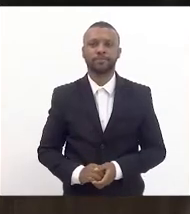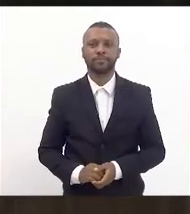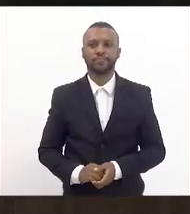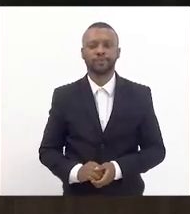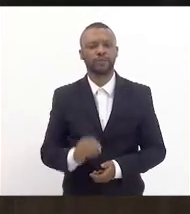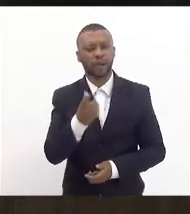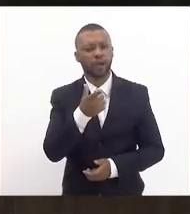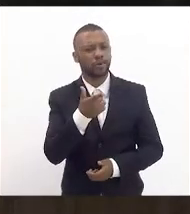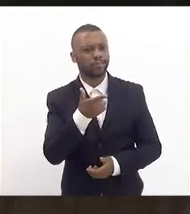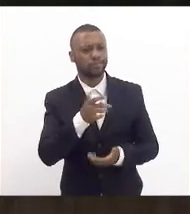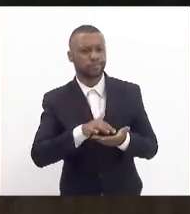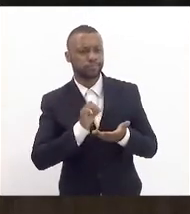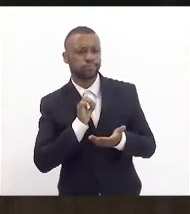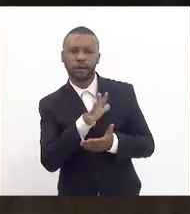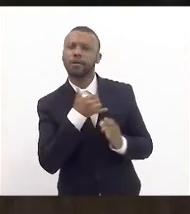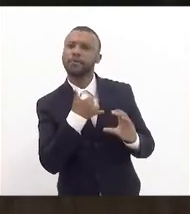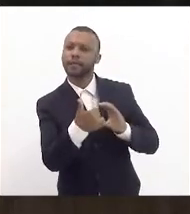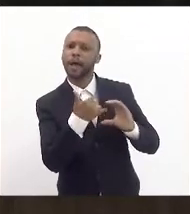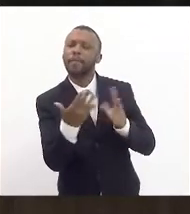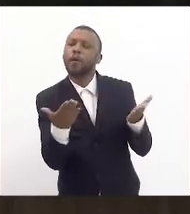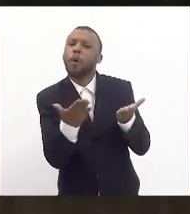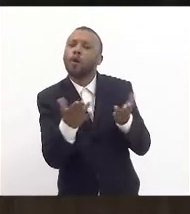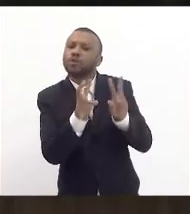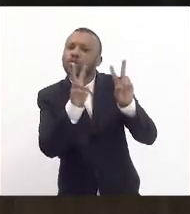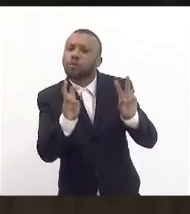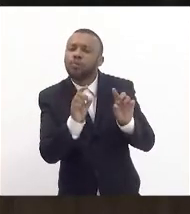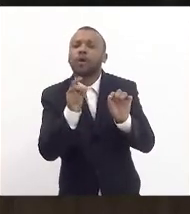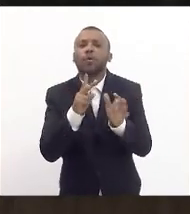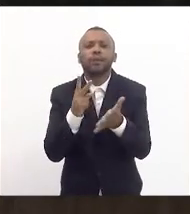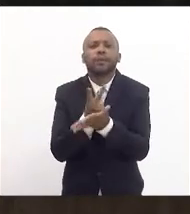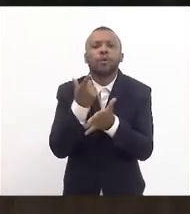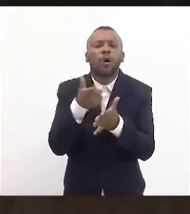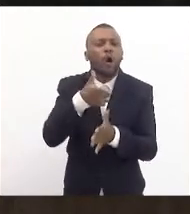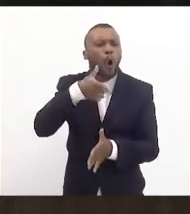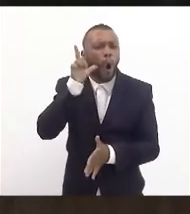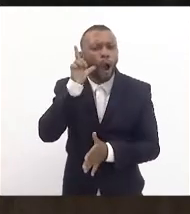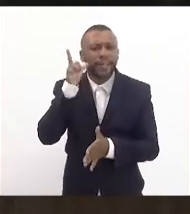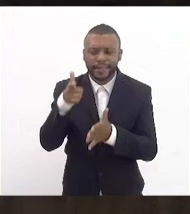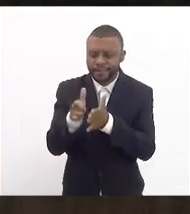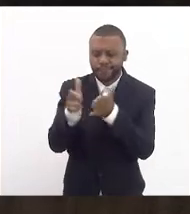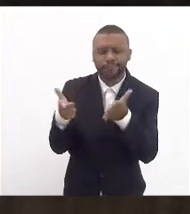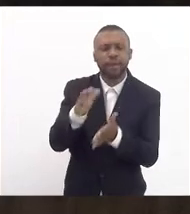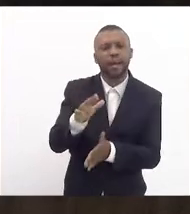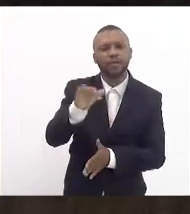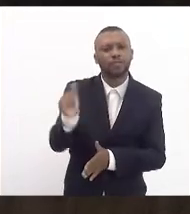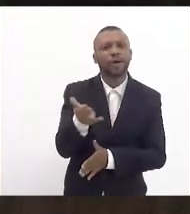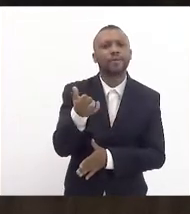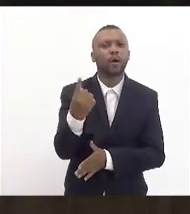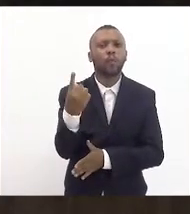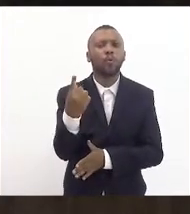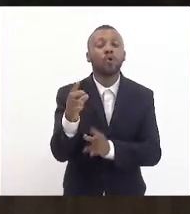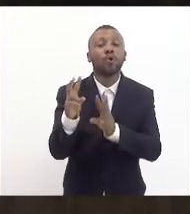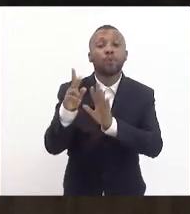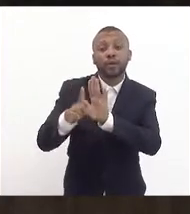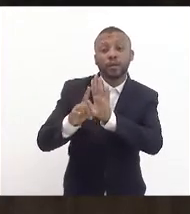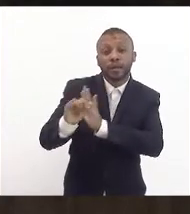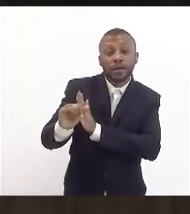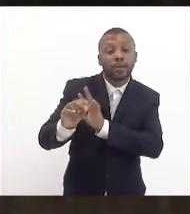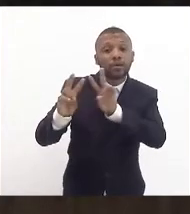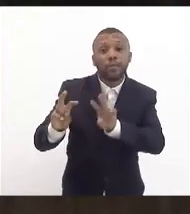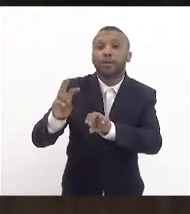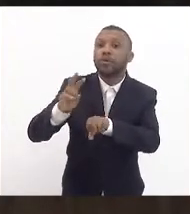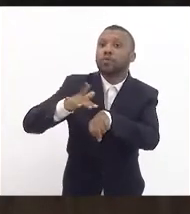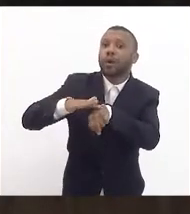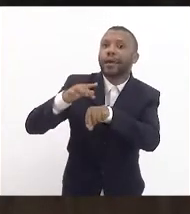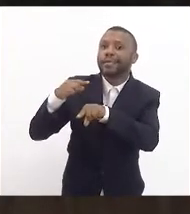Eu lhe mandei um zap hoje, sobre uma matéria do RJ1 ontem, sobre um projeto de lei de doença crônica e saúde mental